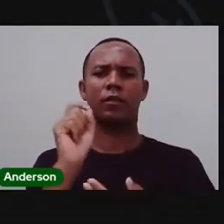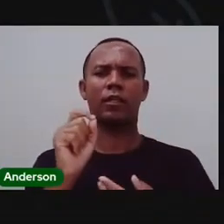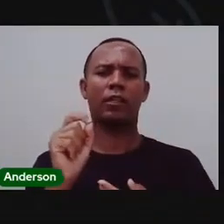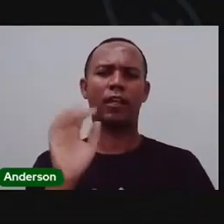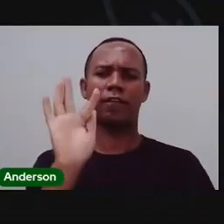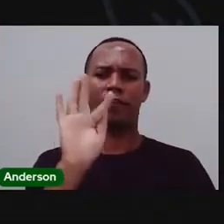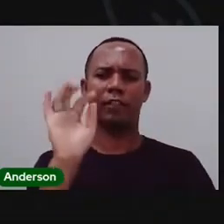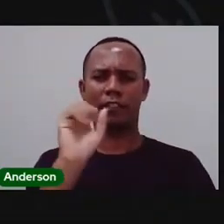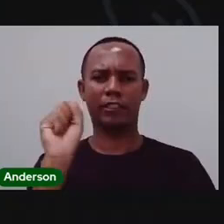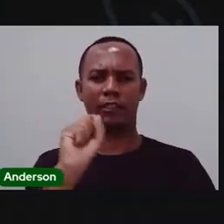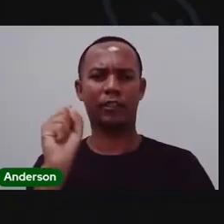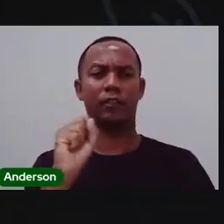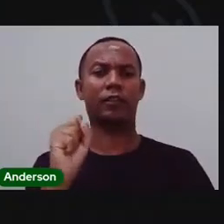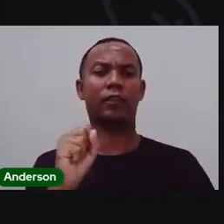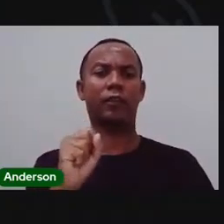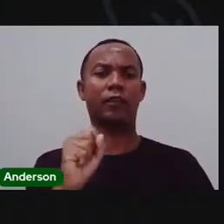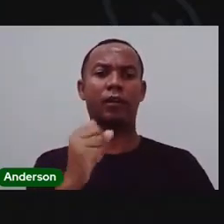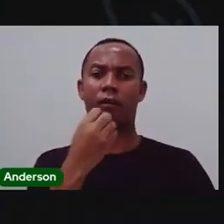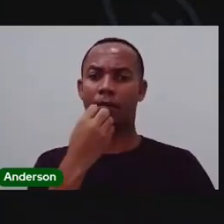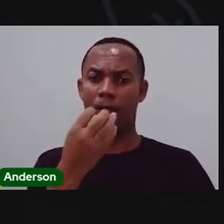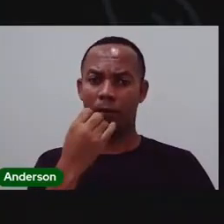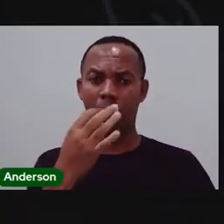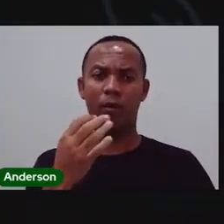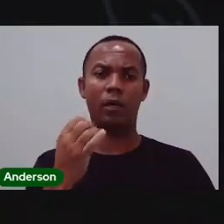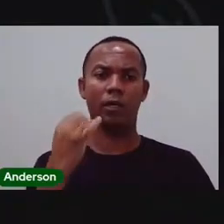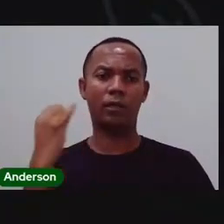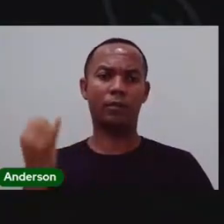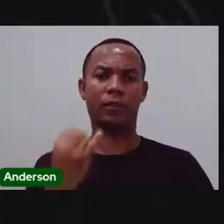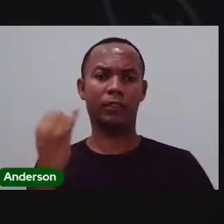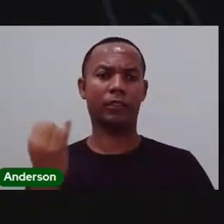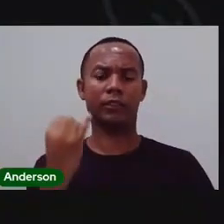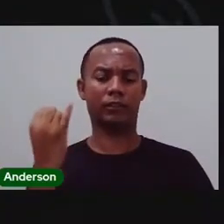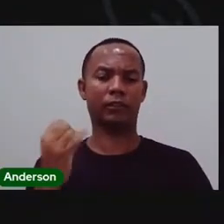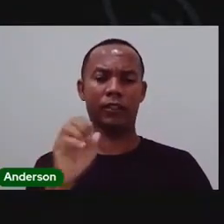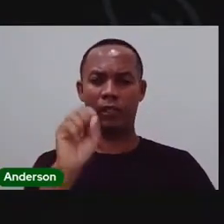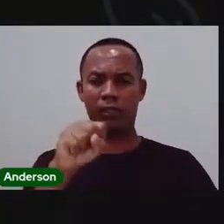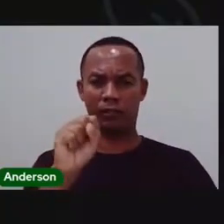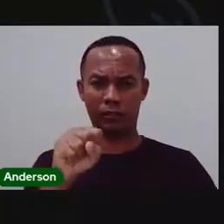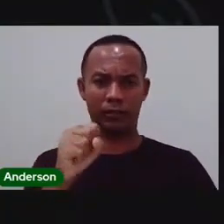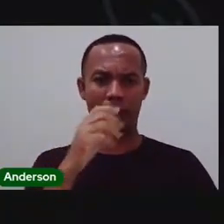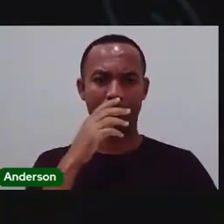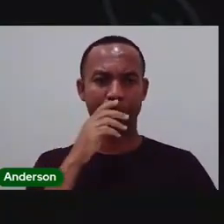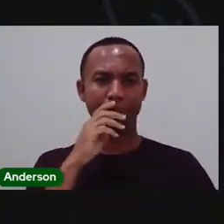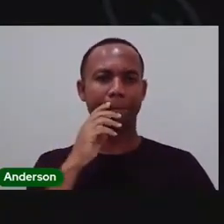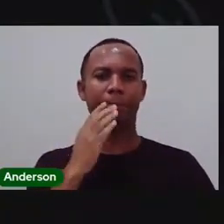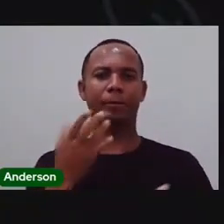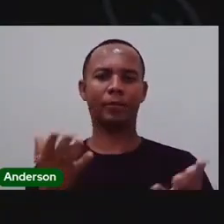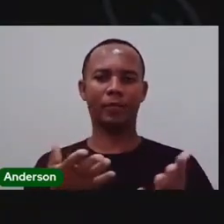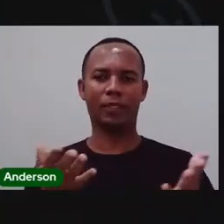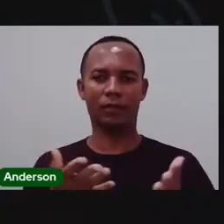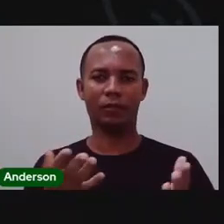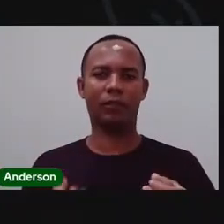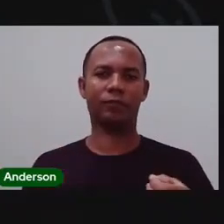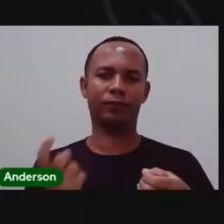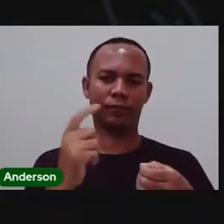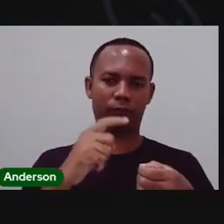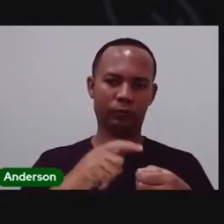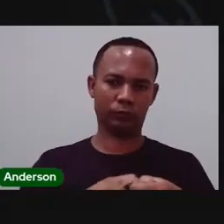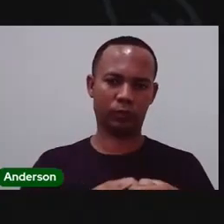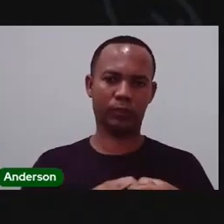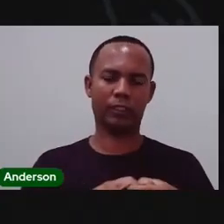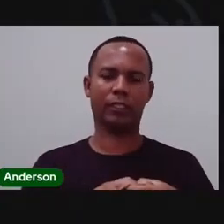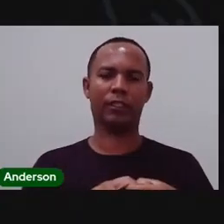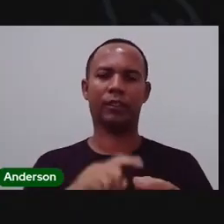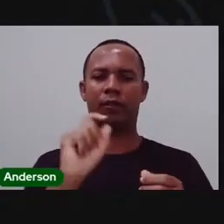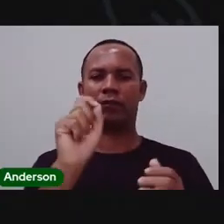que feira é de fato muito importante, certo? Então vamos lá, vamos voltar, né, para a